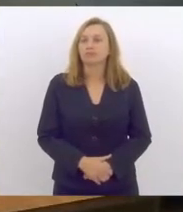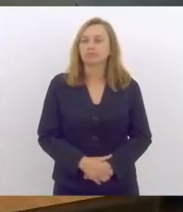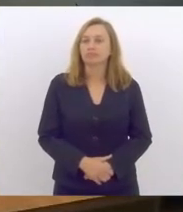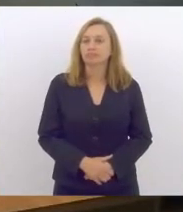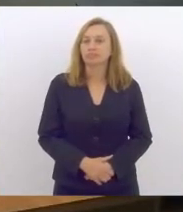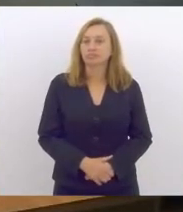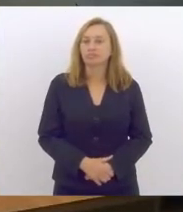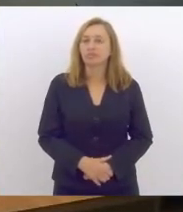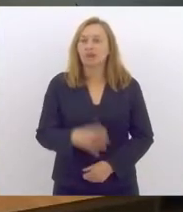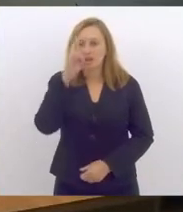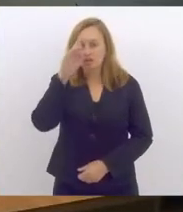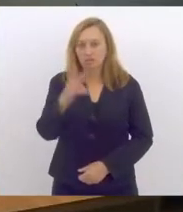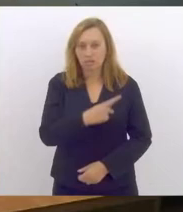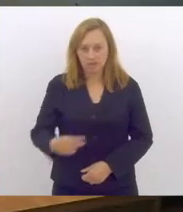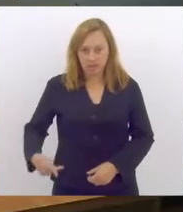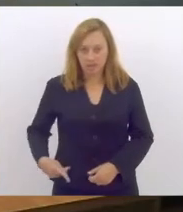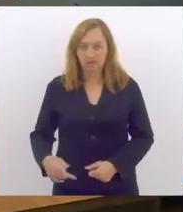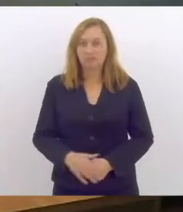Senhor presidente,